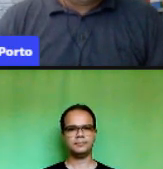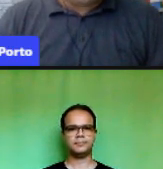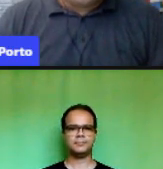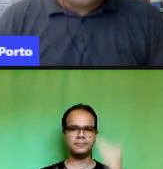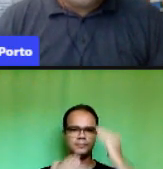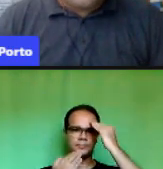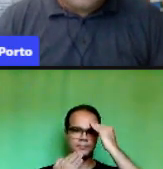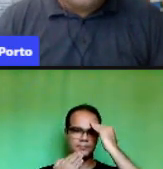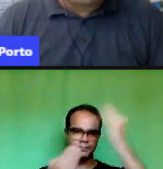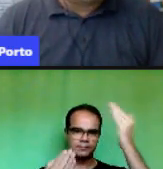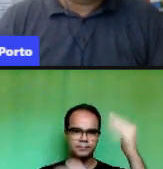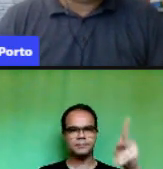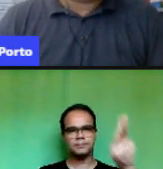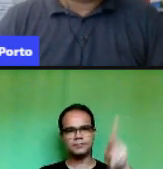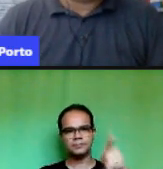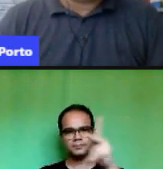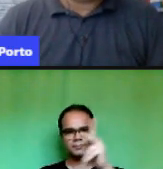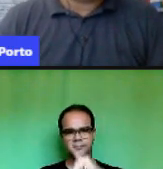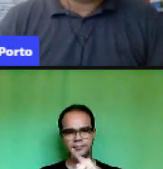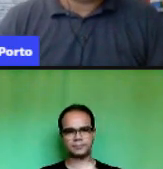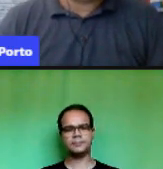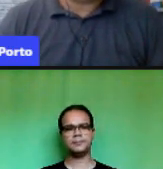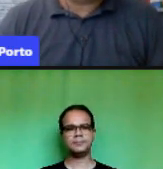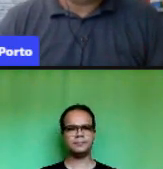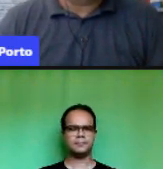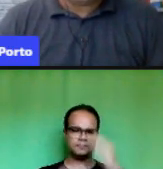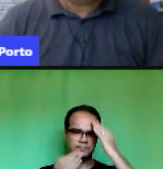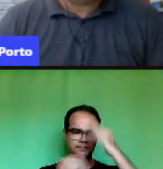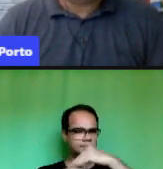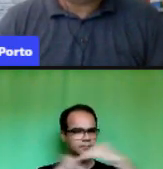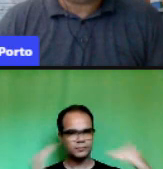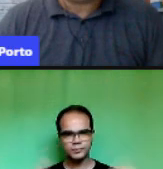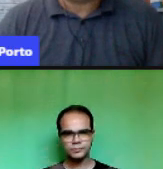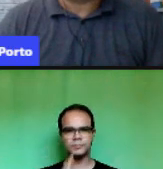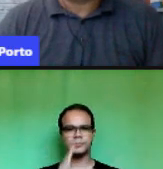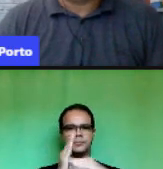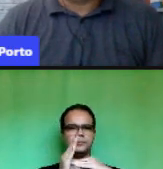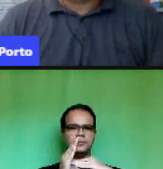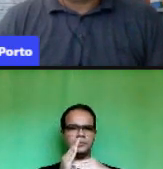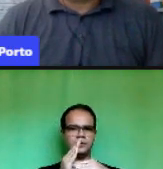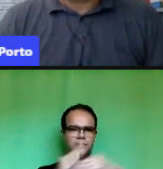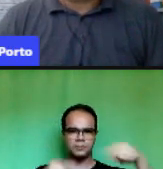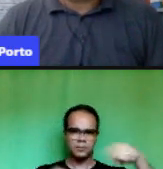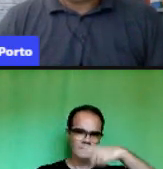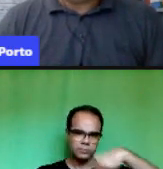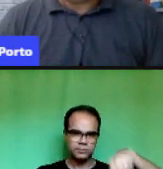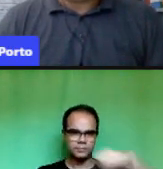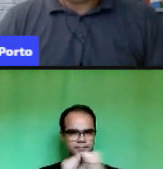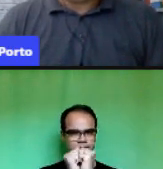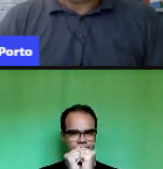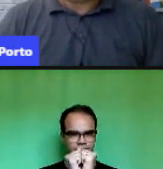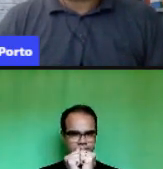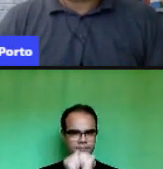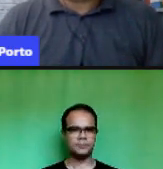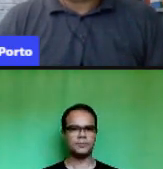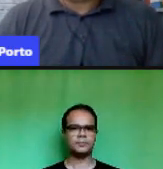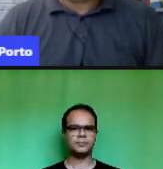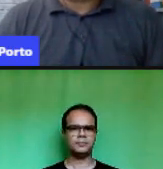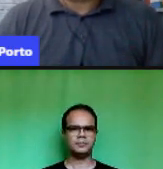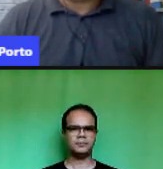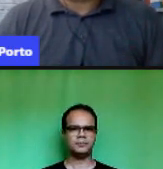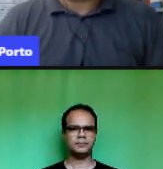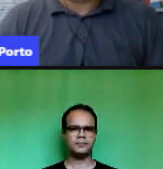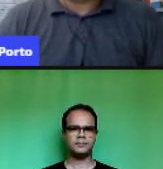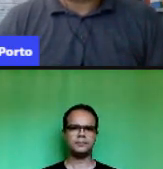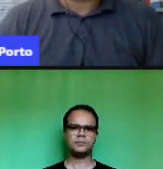Obrigado, professor Wendel. Obrigado a todos que fazem parte desse conjunto. Lembrando que é sempre um prazer para